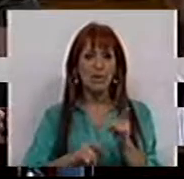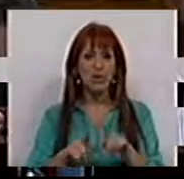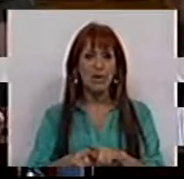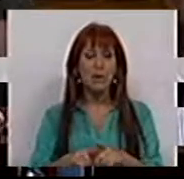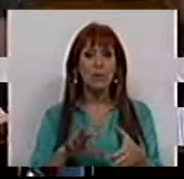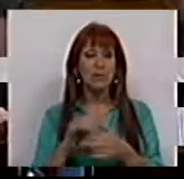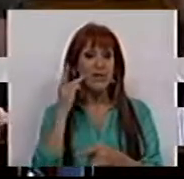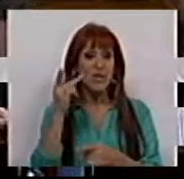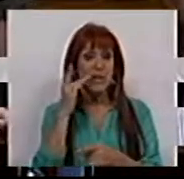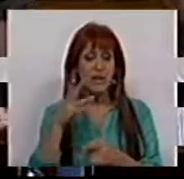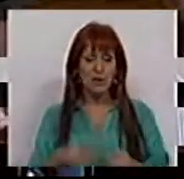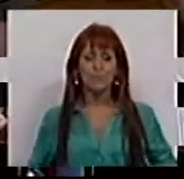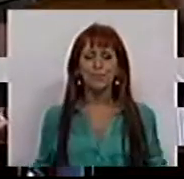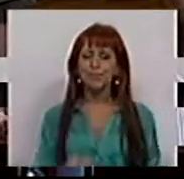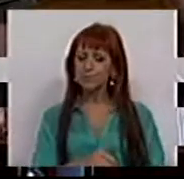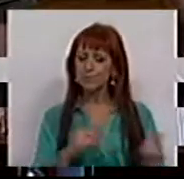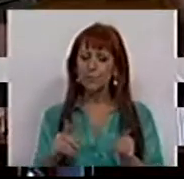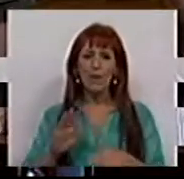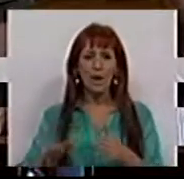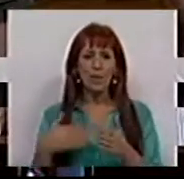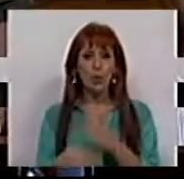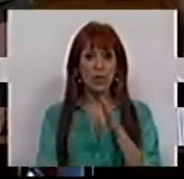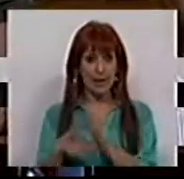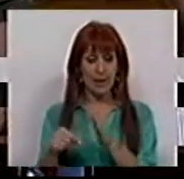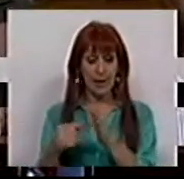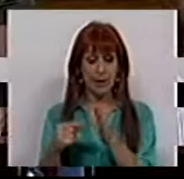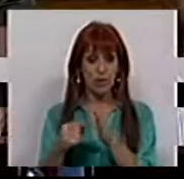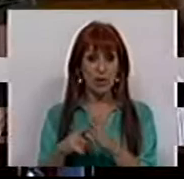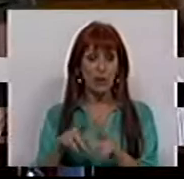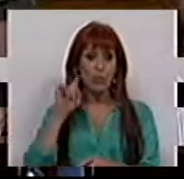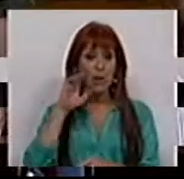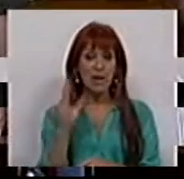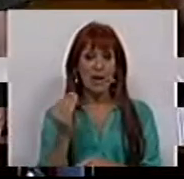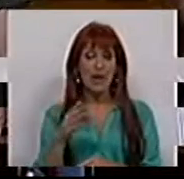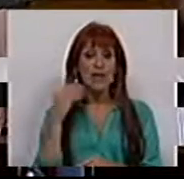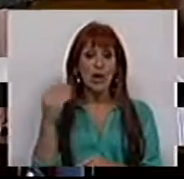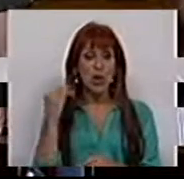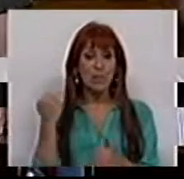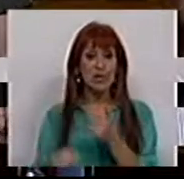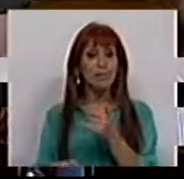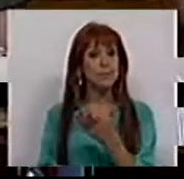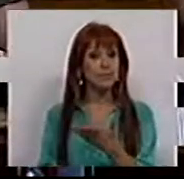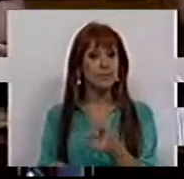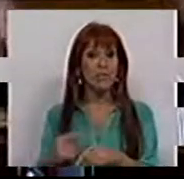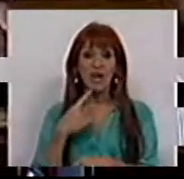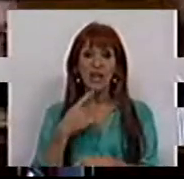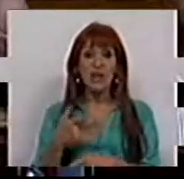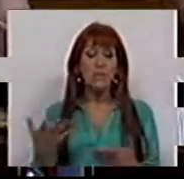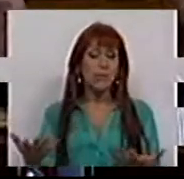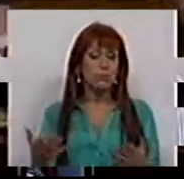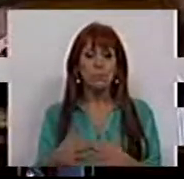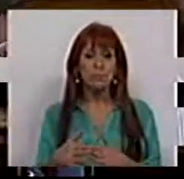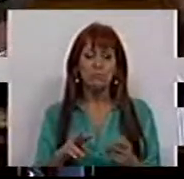de visitas. Quanto à proposta de lei de proteção de crianças e jovens em risco, digamos que ela